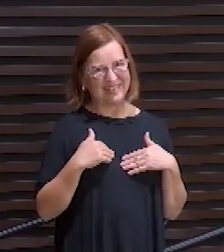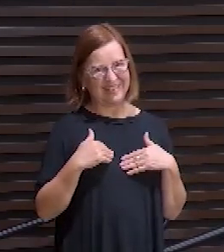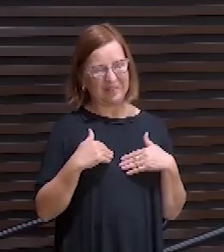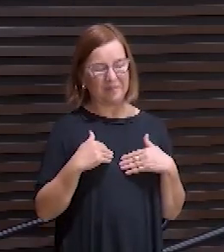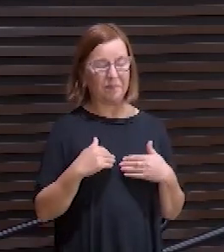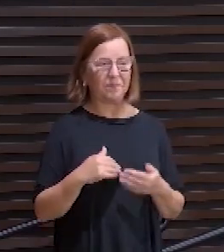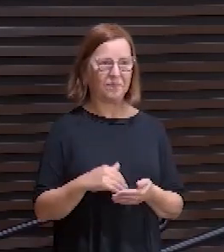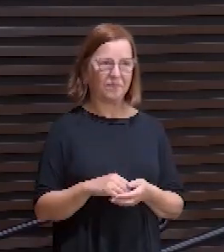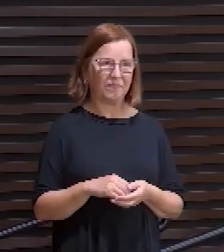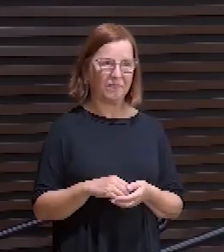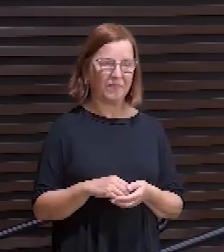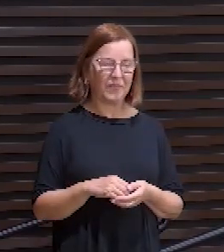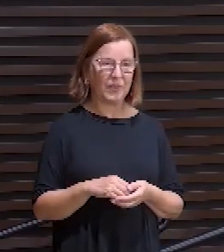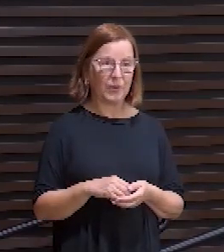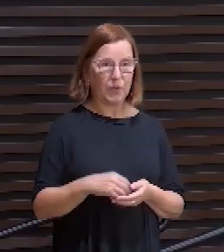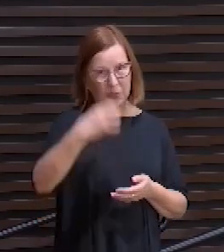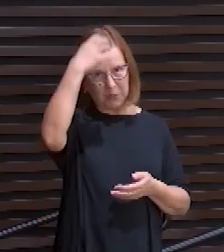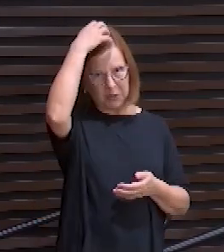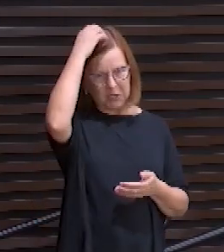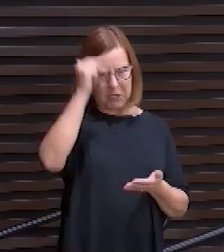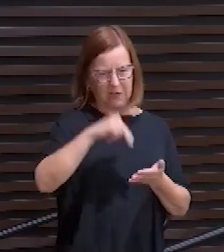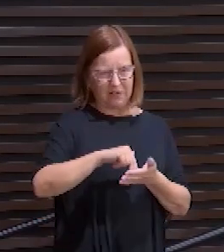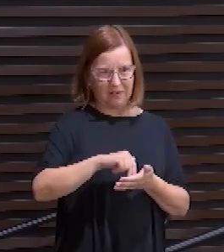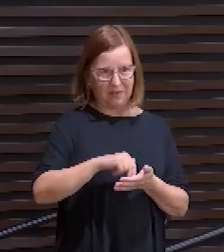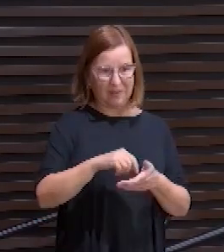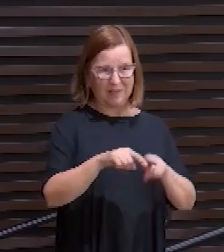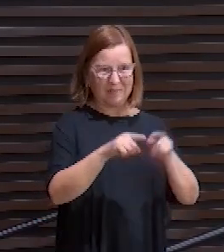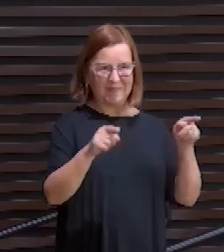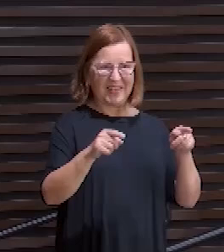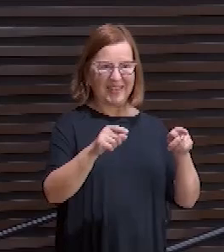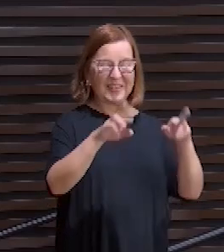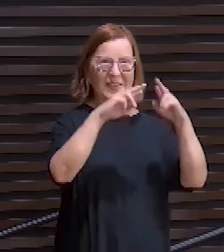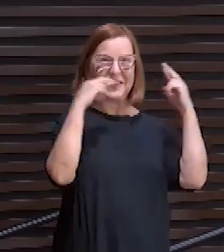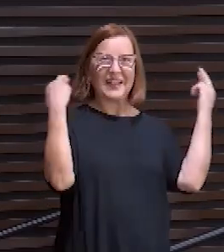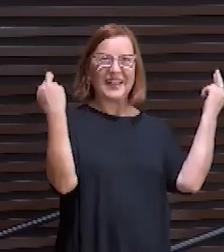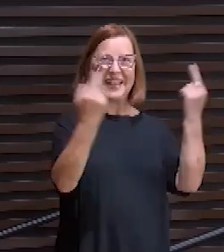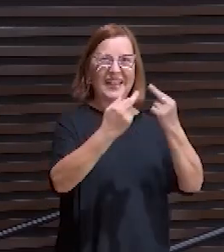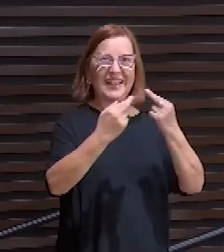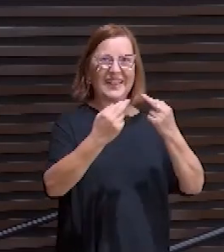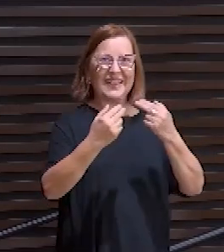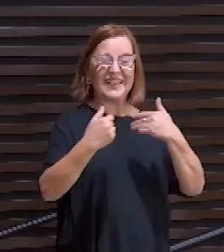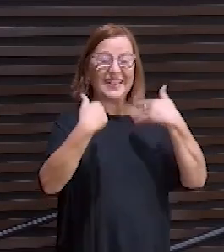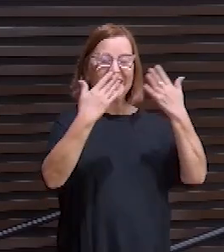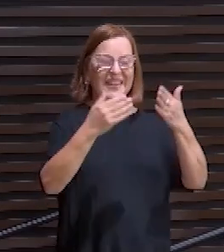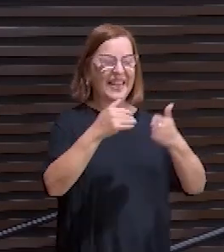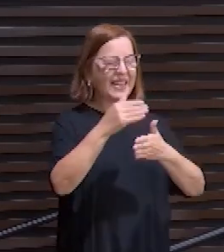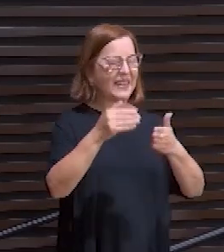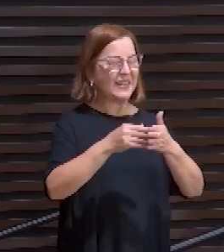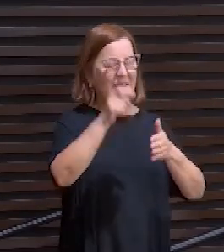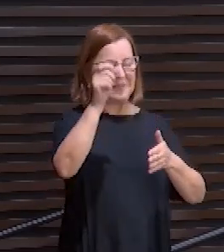levantarão, sim, mas o reino será entregue a todo aquele que nele crê.